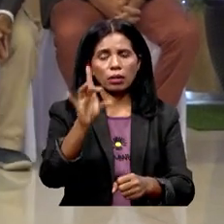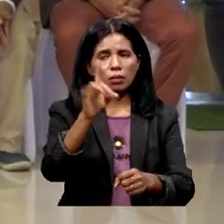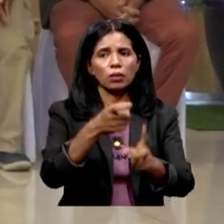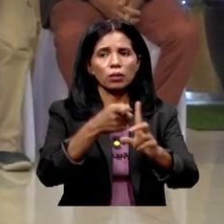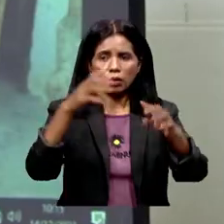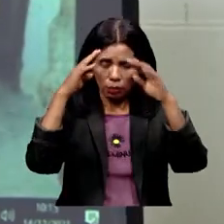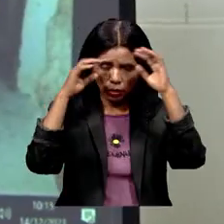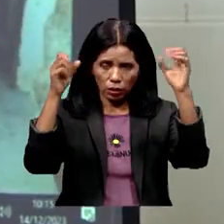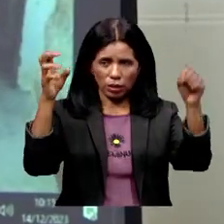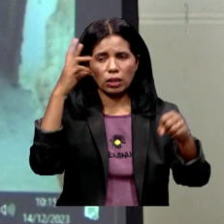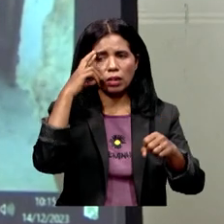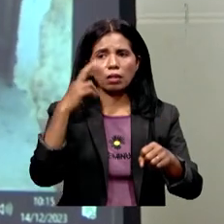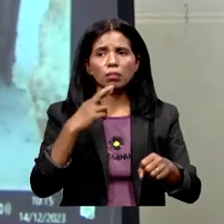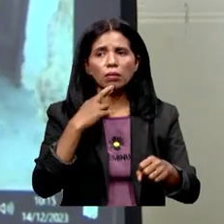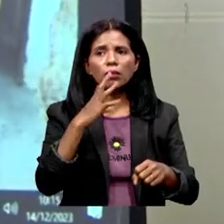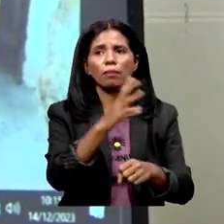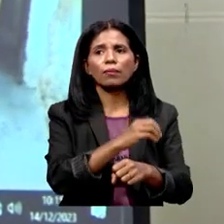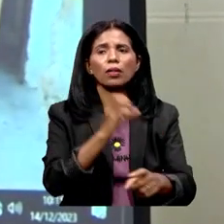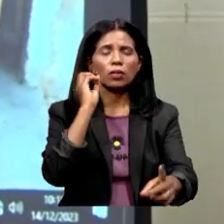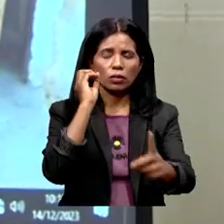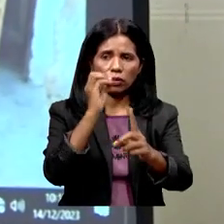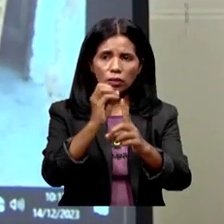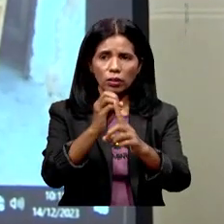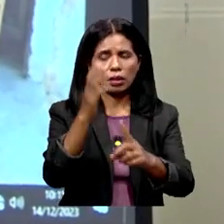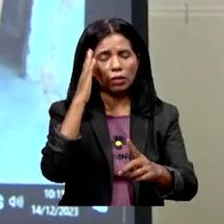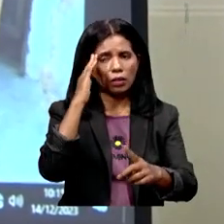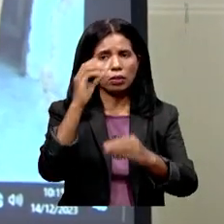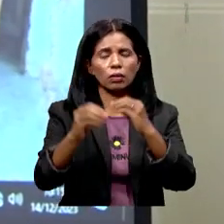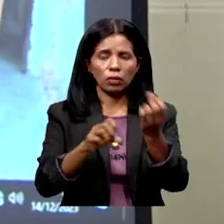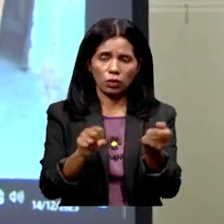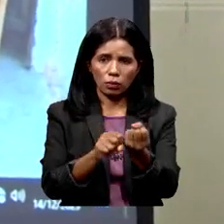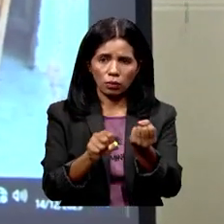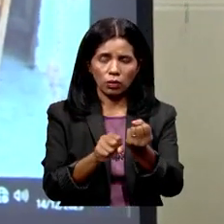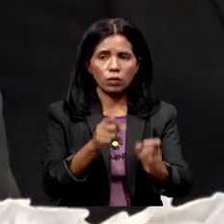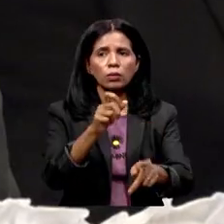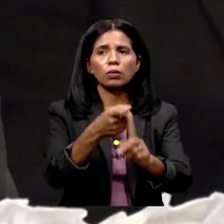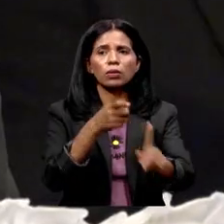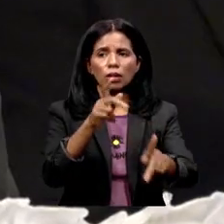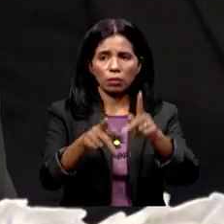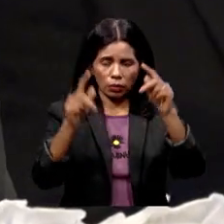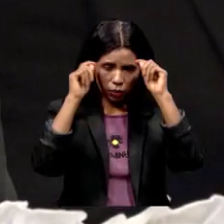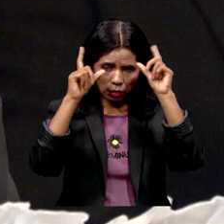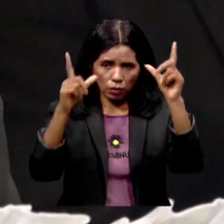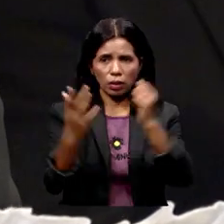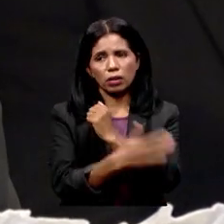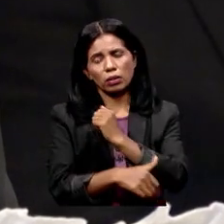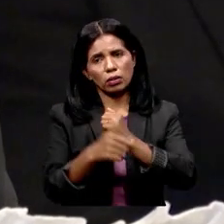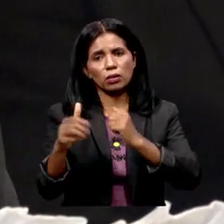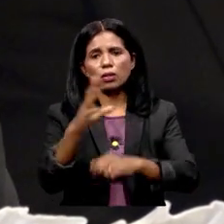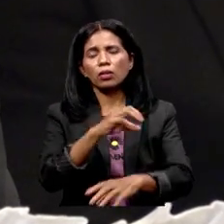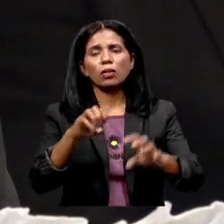Presidente Republika José Ramos Horta ho objetivo atu rekonhese kontribuisaun husi sidadaun Timoroan estranzeiru no